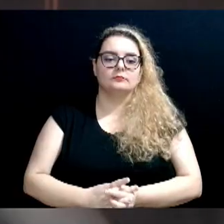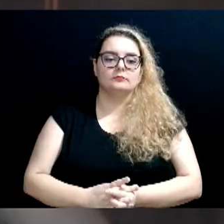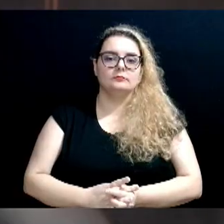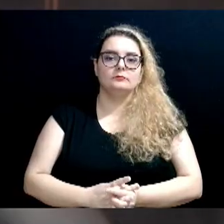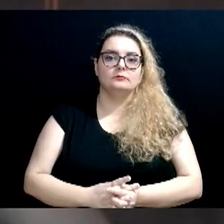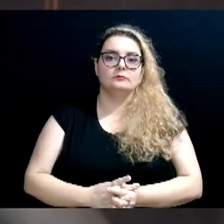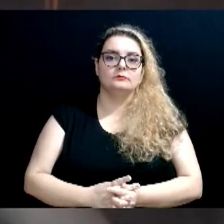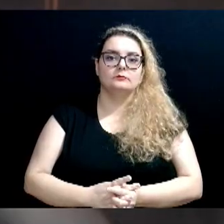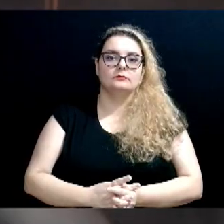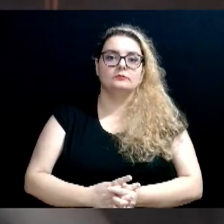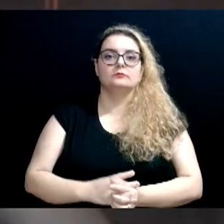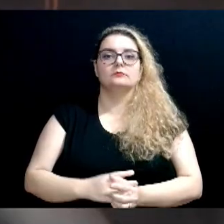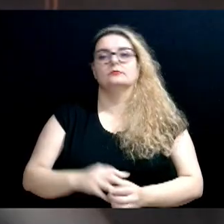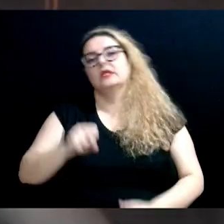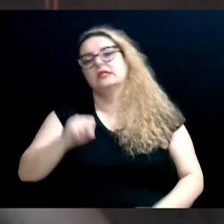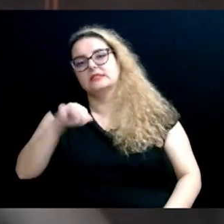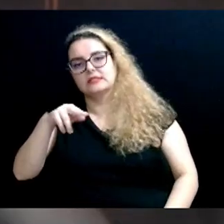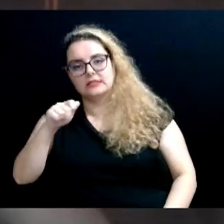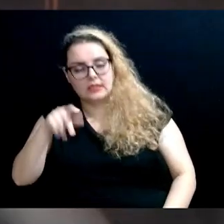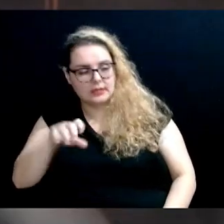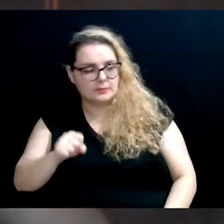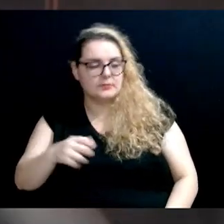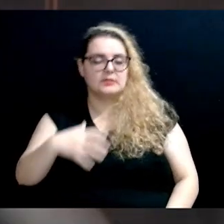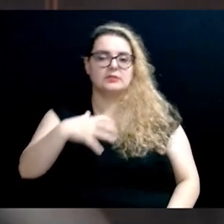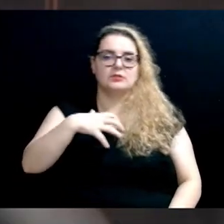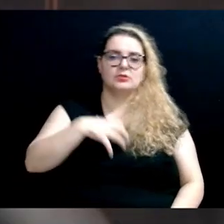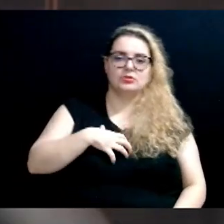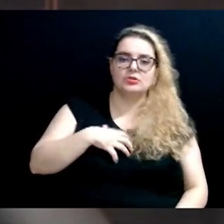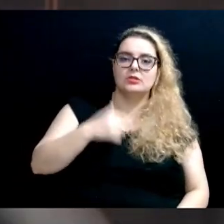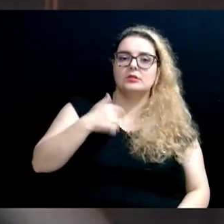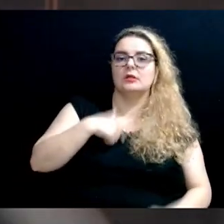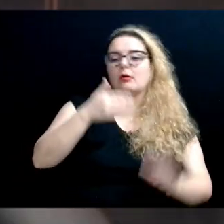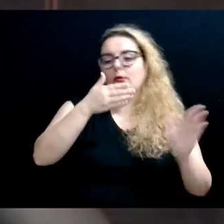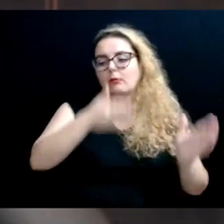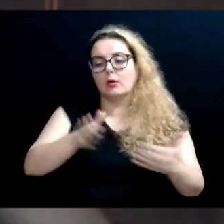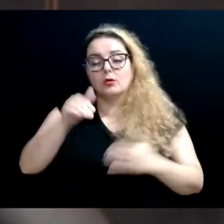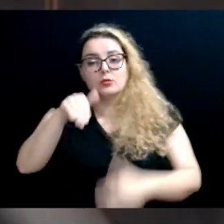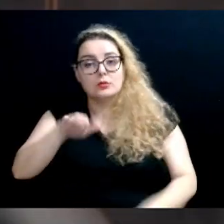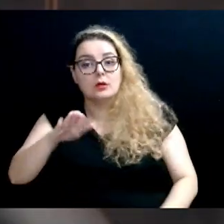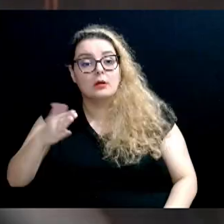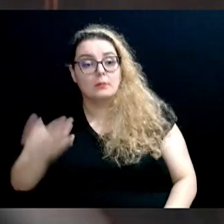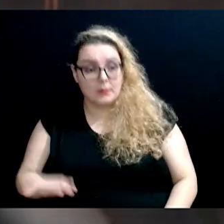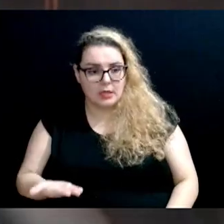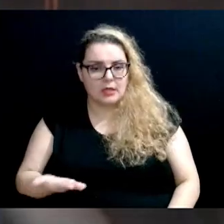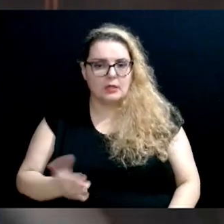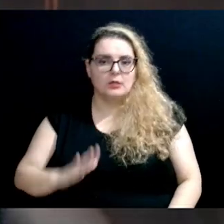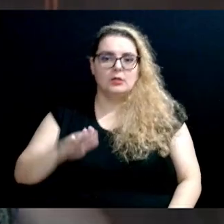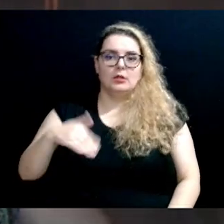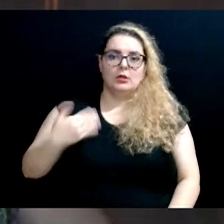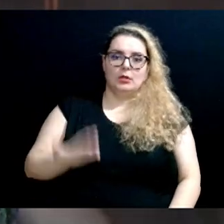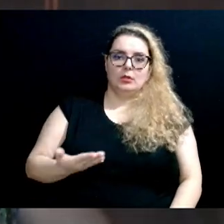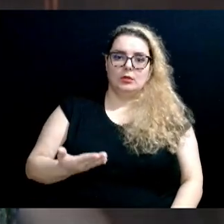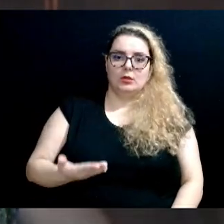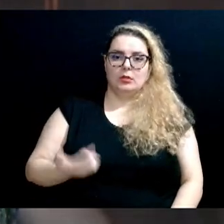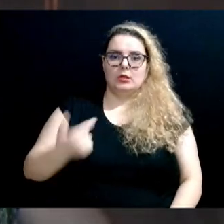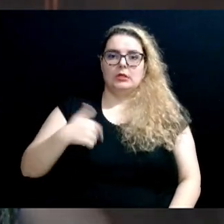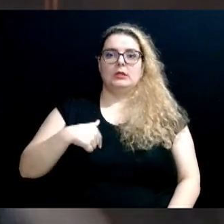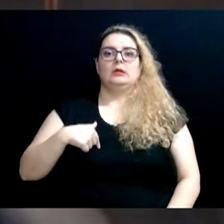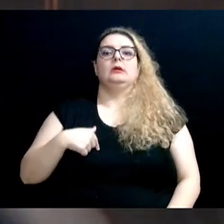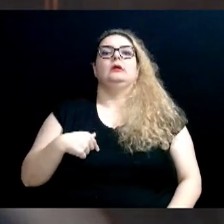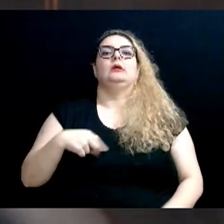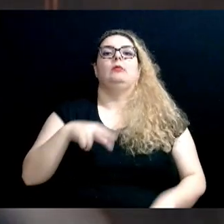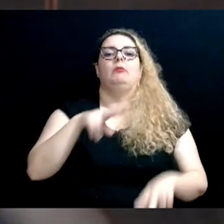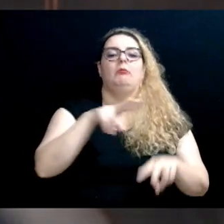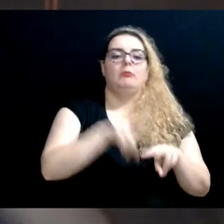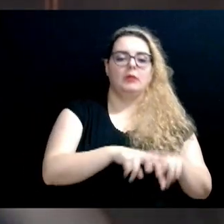sinapses e condição de eu produzir mais. Quando eu fico refém dessa ferramenta,